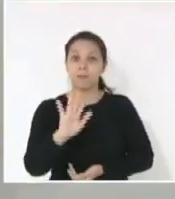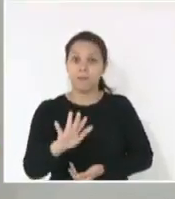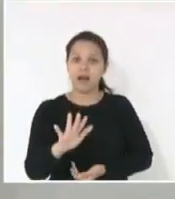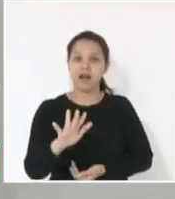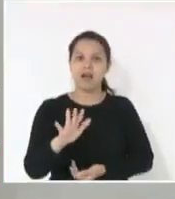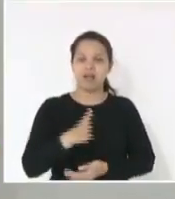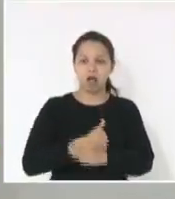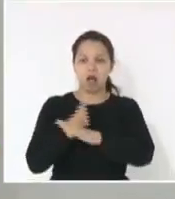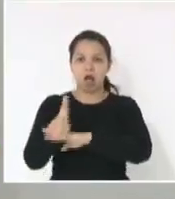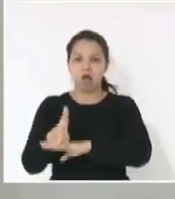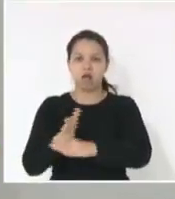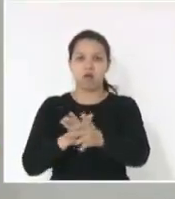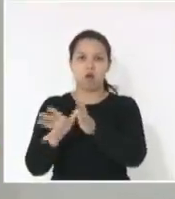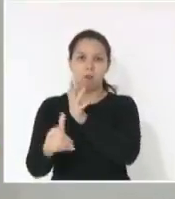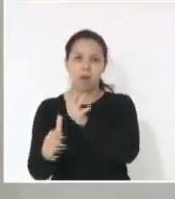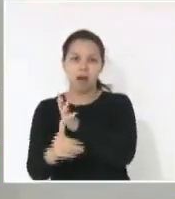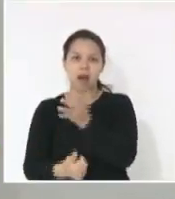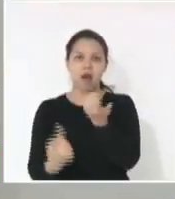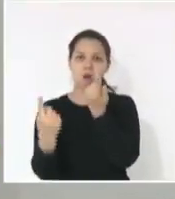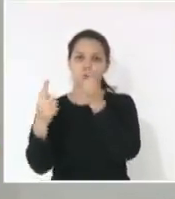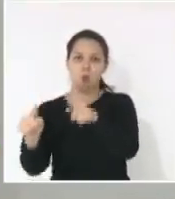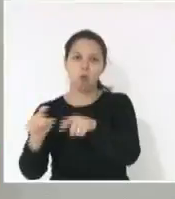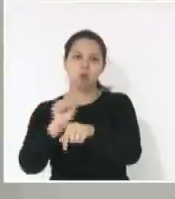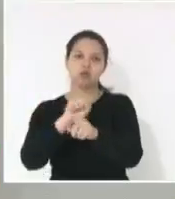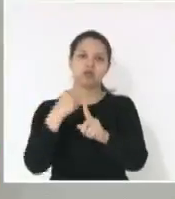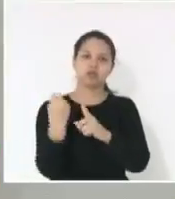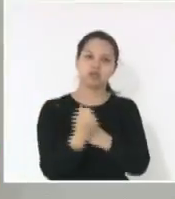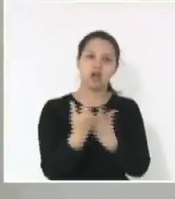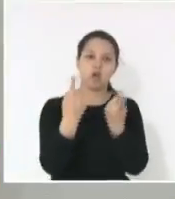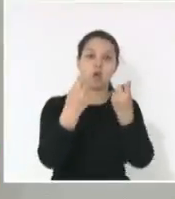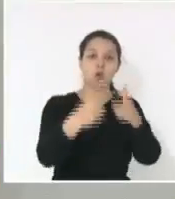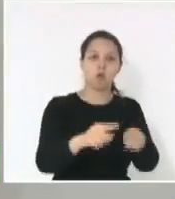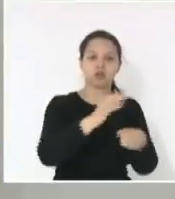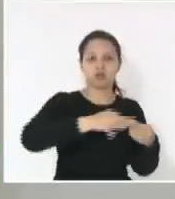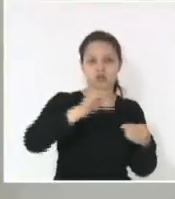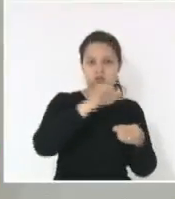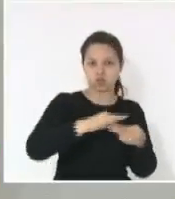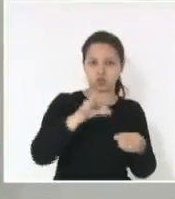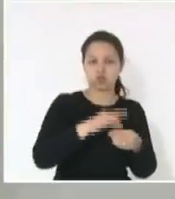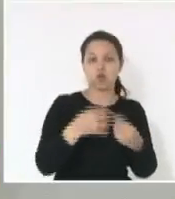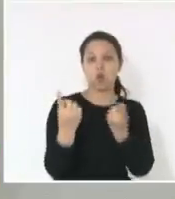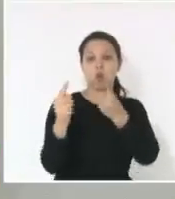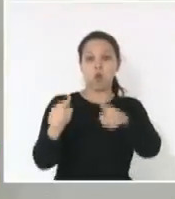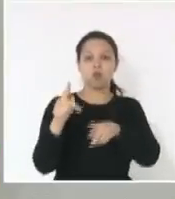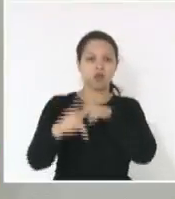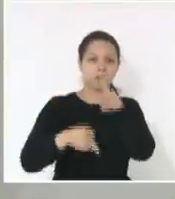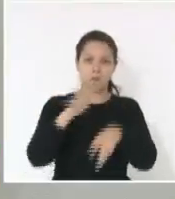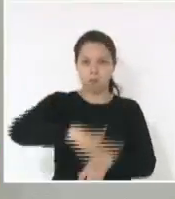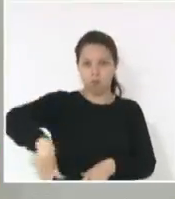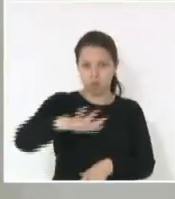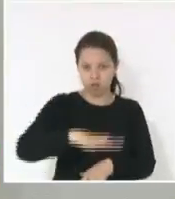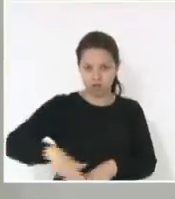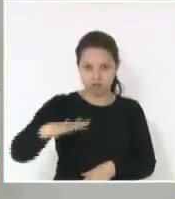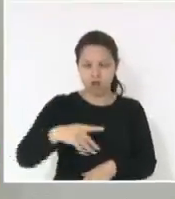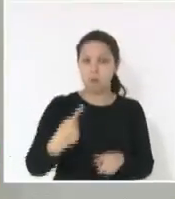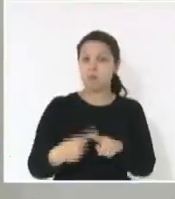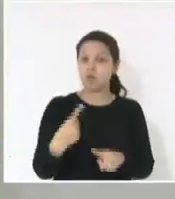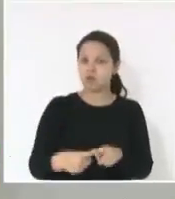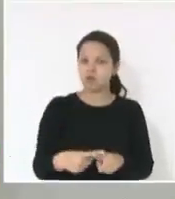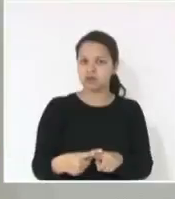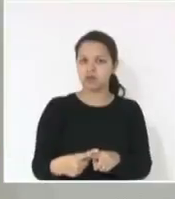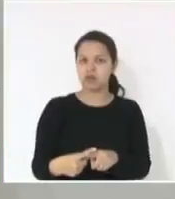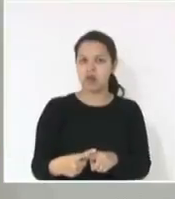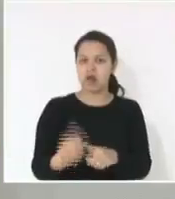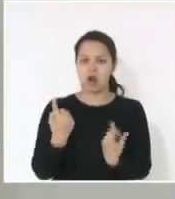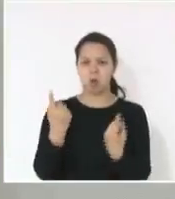ataques contra a sociedade, contra as instituições, contra a população, porque não é ataque contra